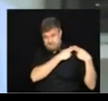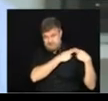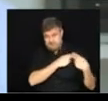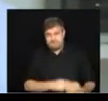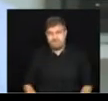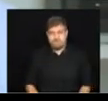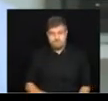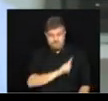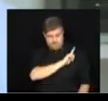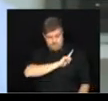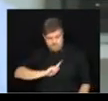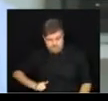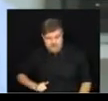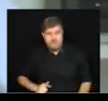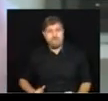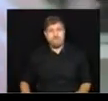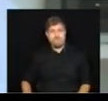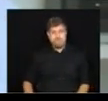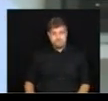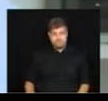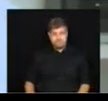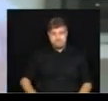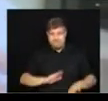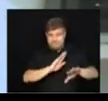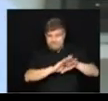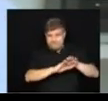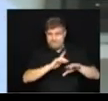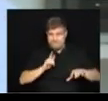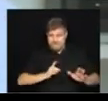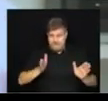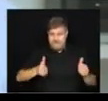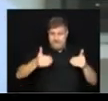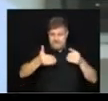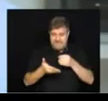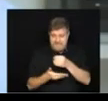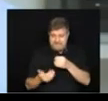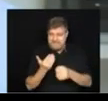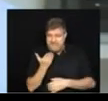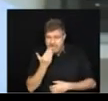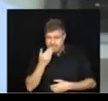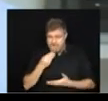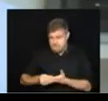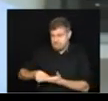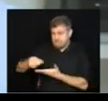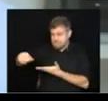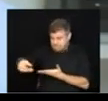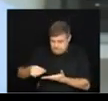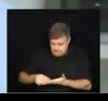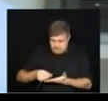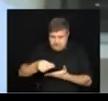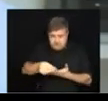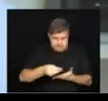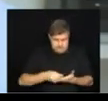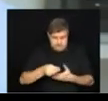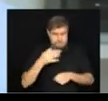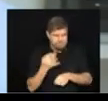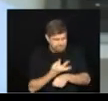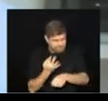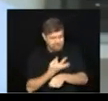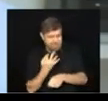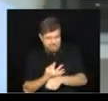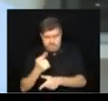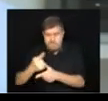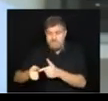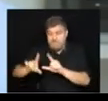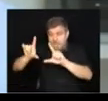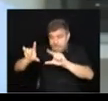os governantes, eles deram as cestas básicas, enfim, tentaram minorar esse tipo de